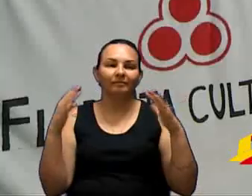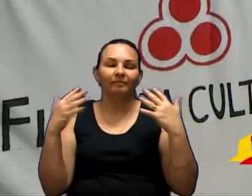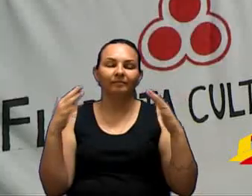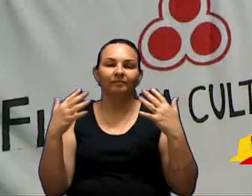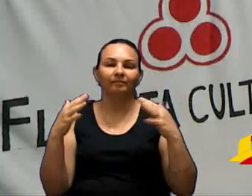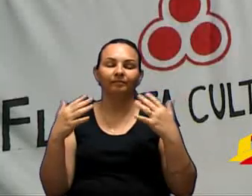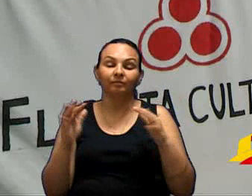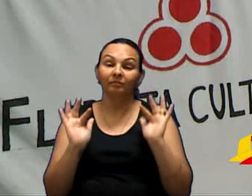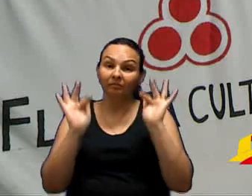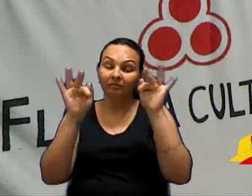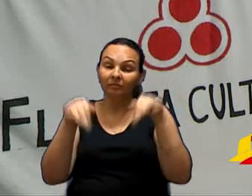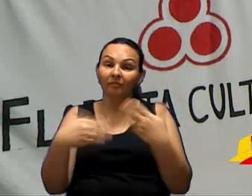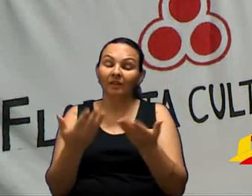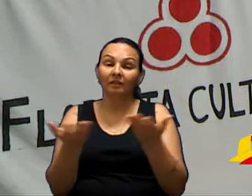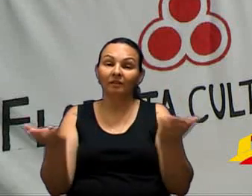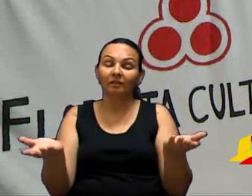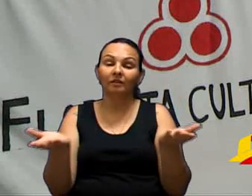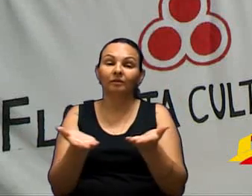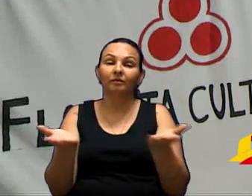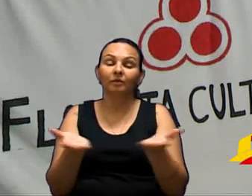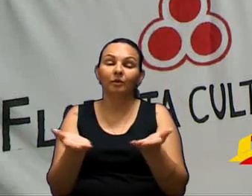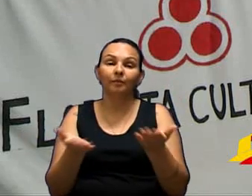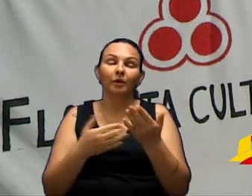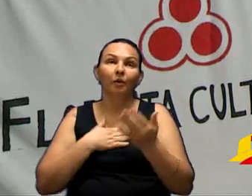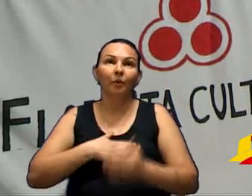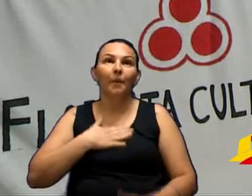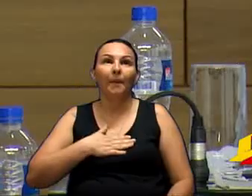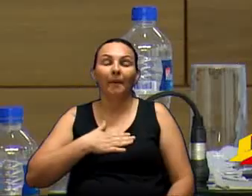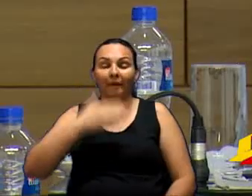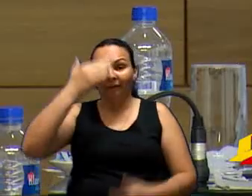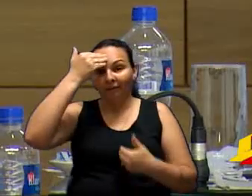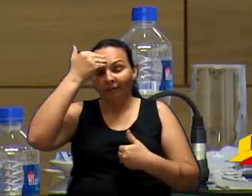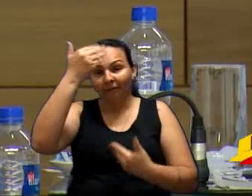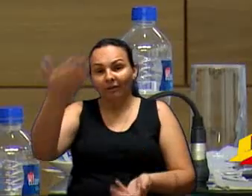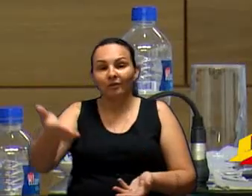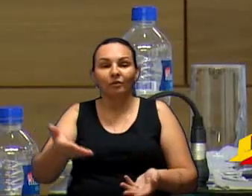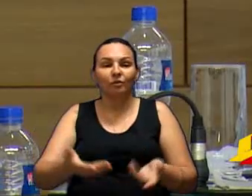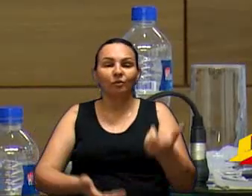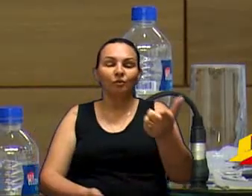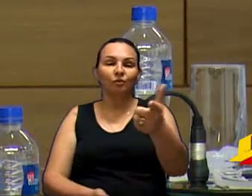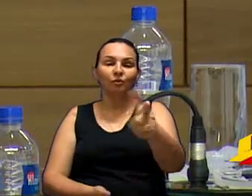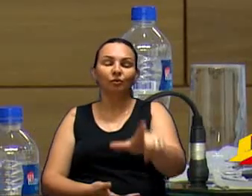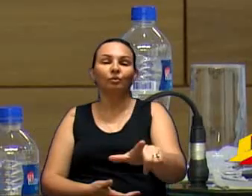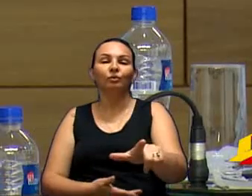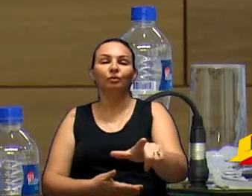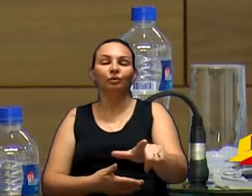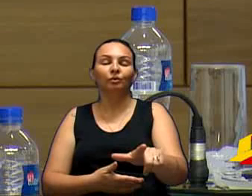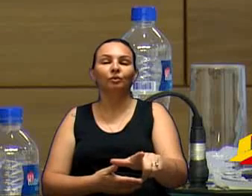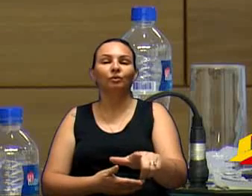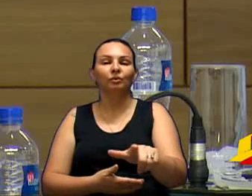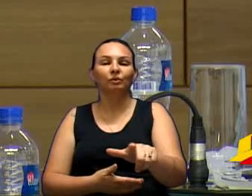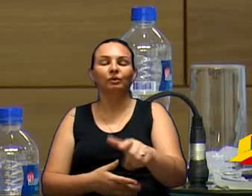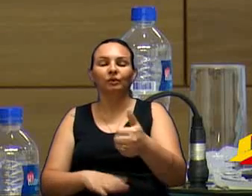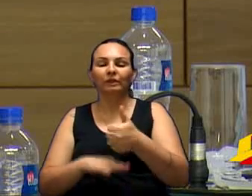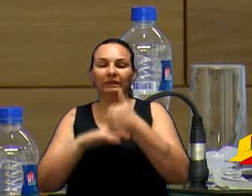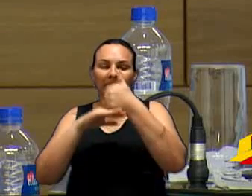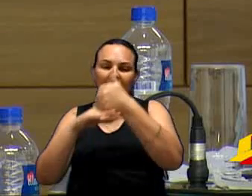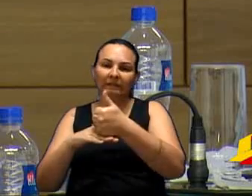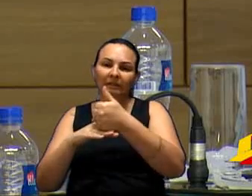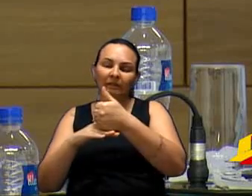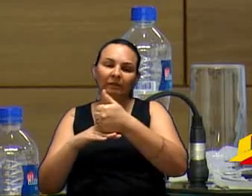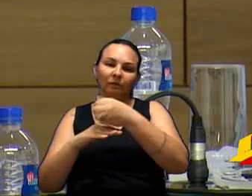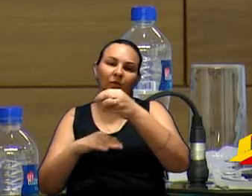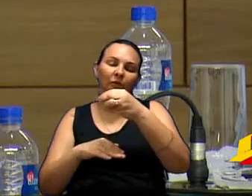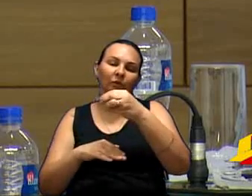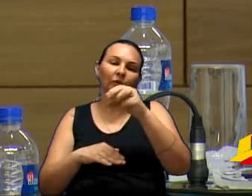analisando então eu gostaria de agradecer também mais uma vez o amor disse motta secretário do meio ambiente que não tem se medo